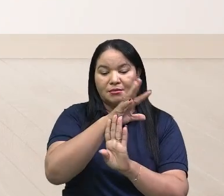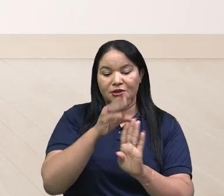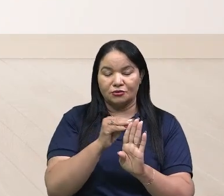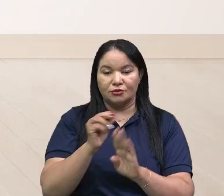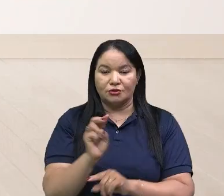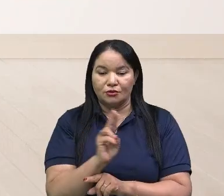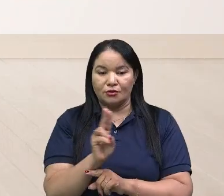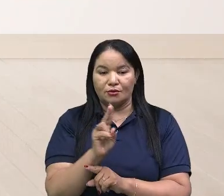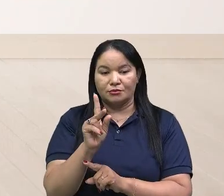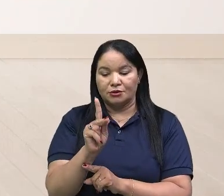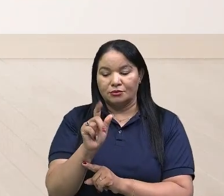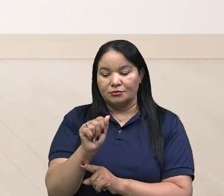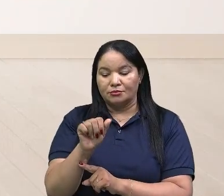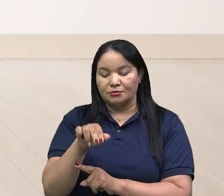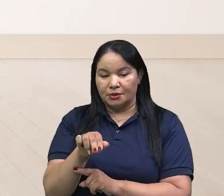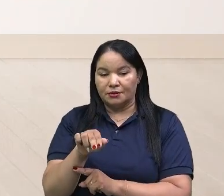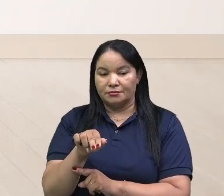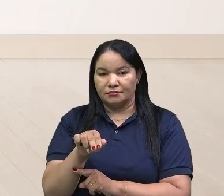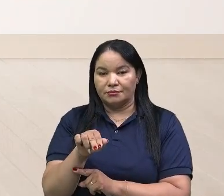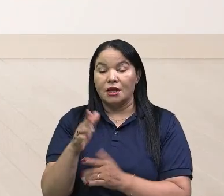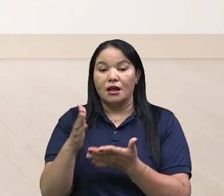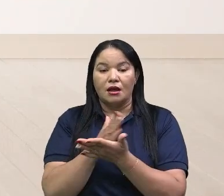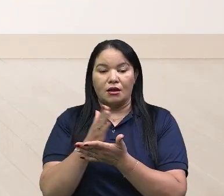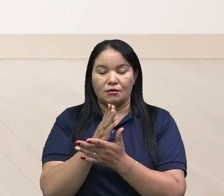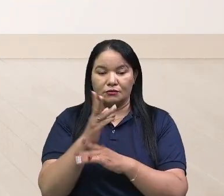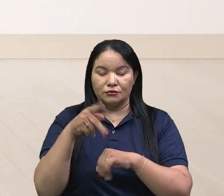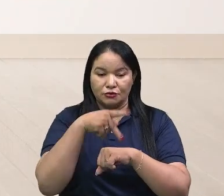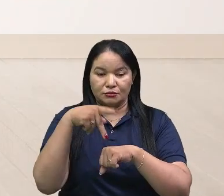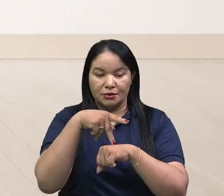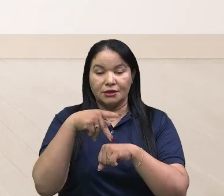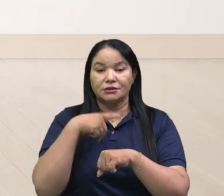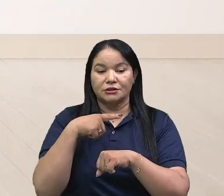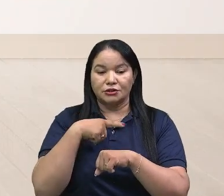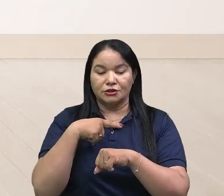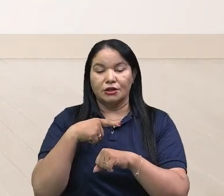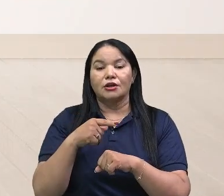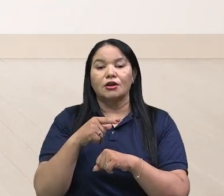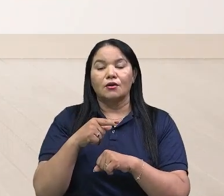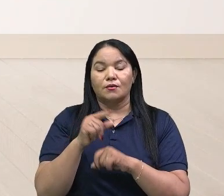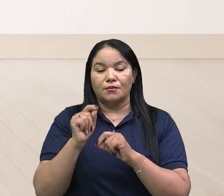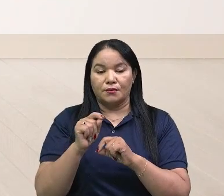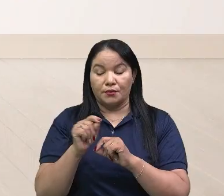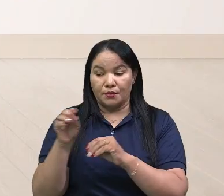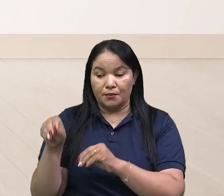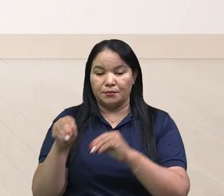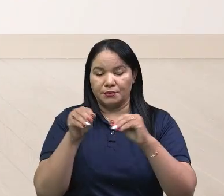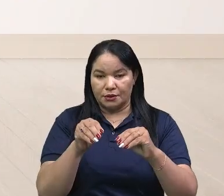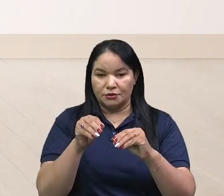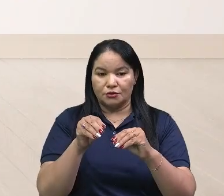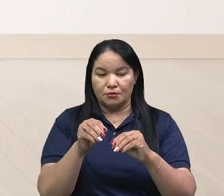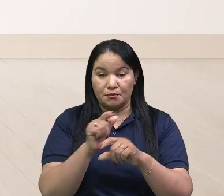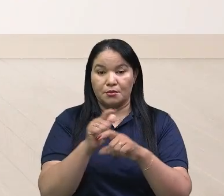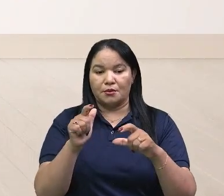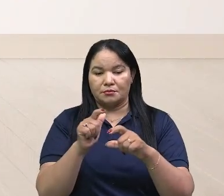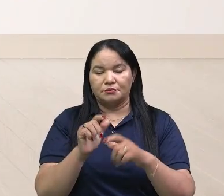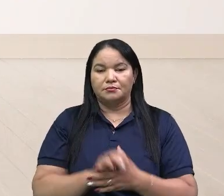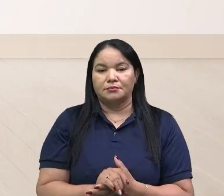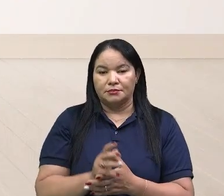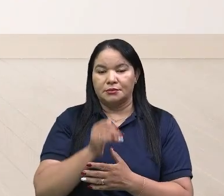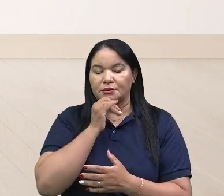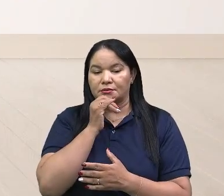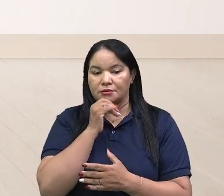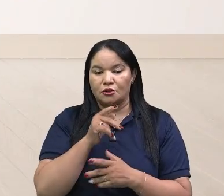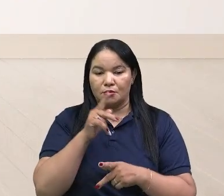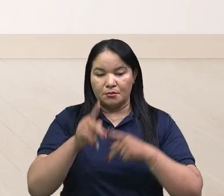Então, alguns países migram nessa, né, aí tem um fator maior de migração. Por exemplo, os países andinos, né? Os